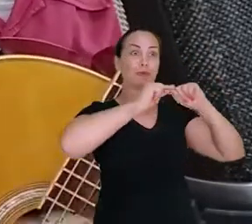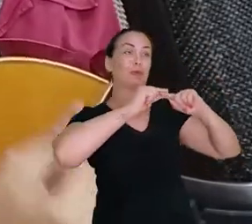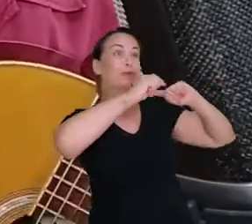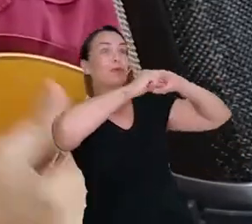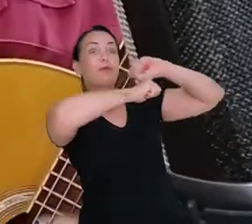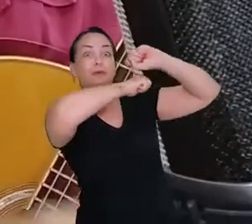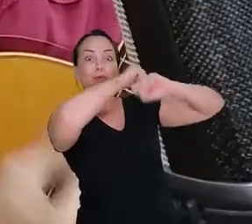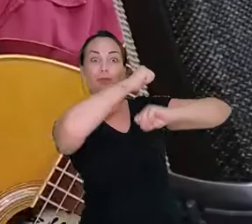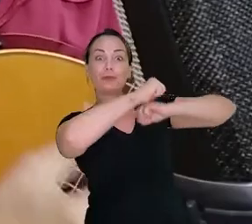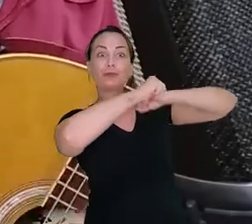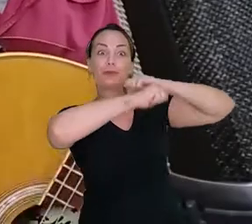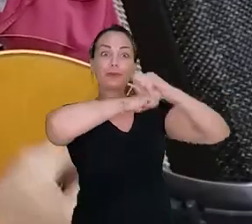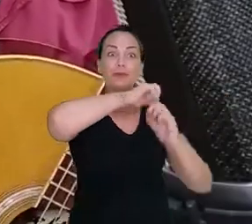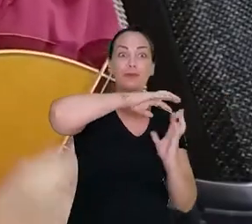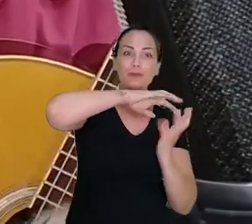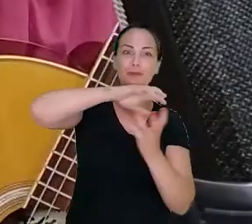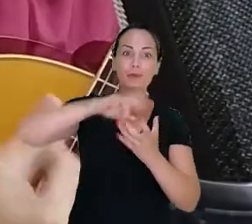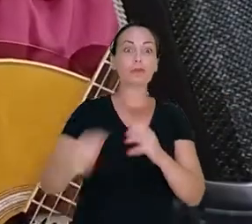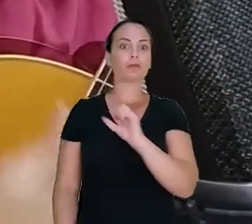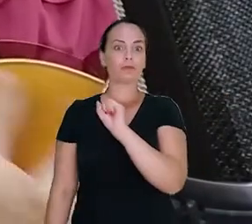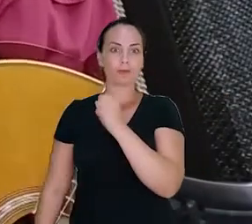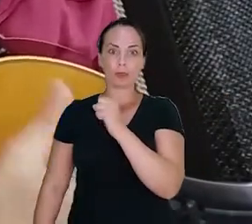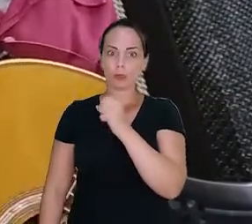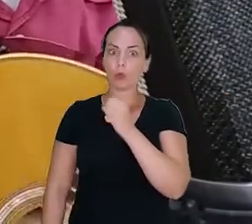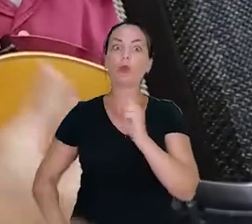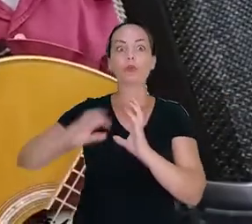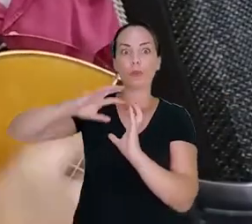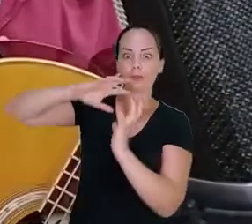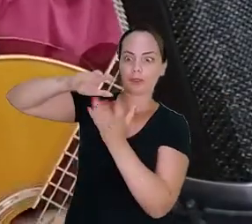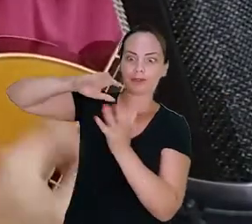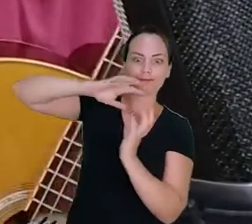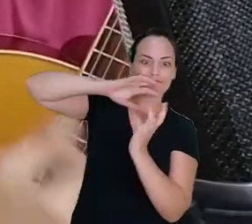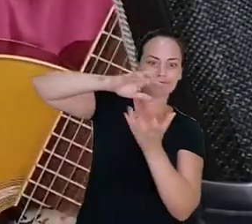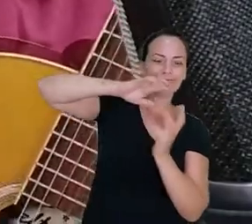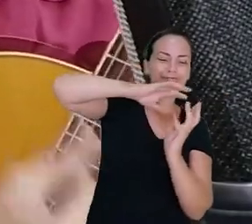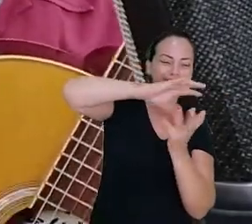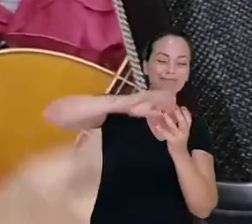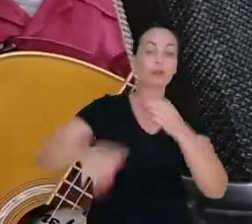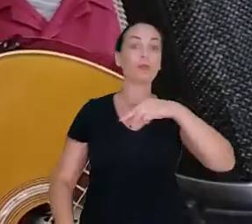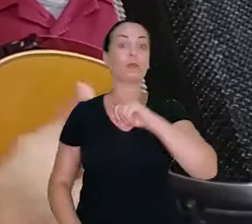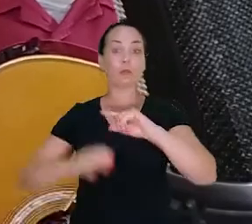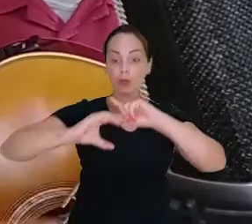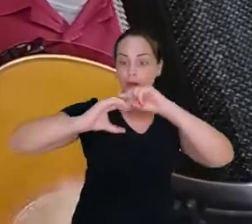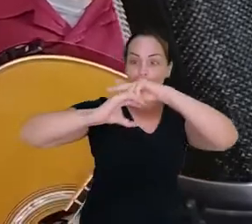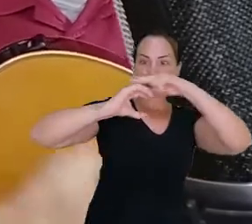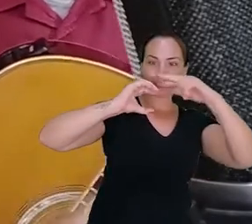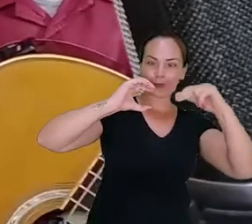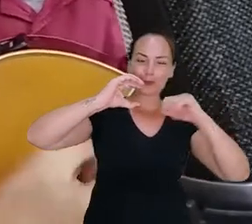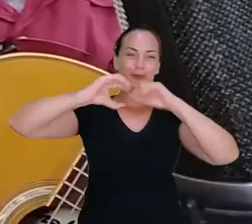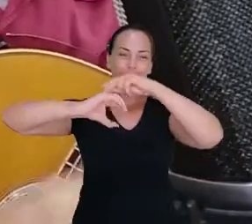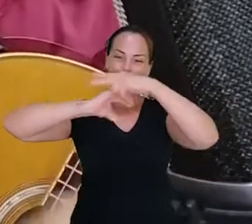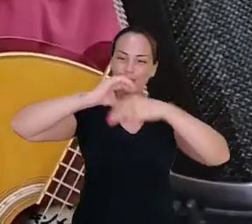volta gira nosso planeta. 8 planetas fazem parte: Mercúrio,